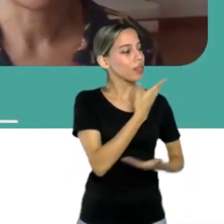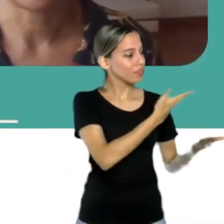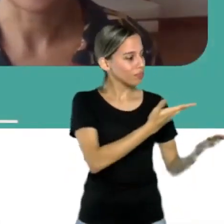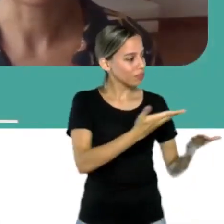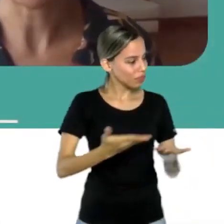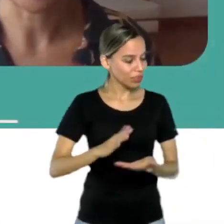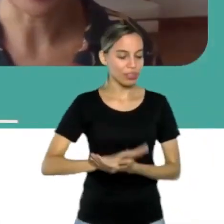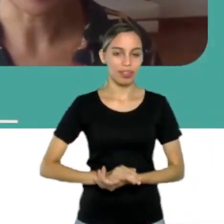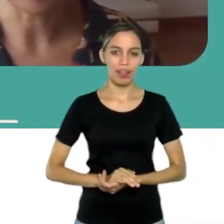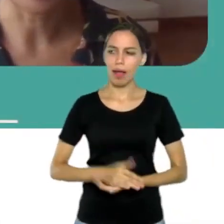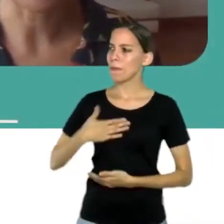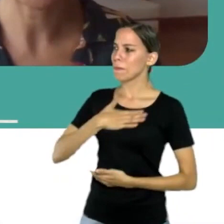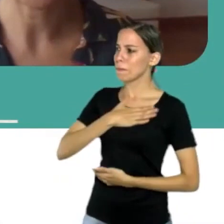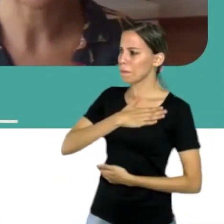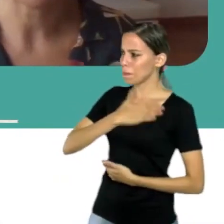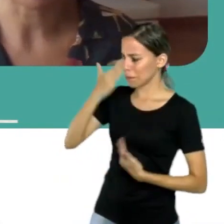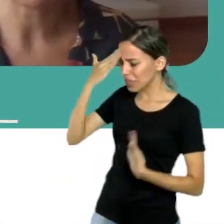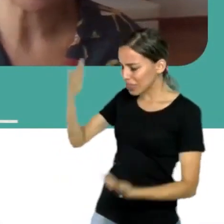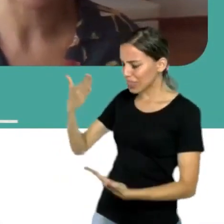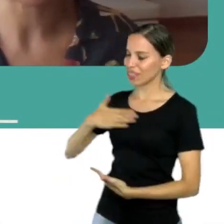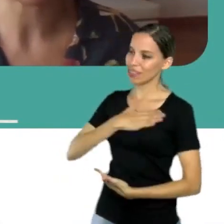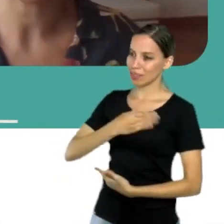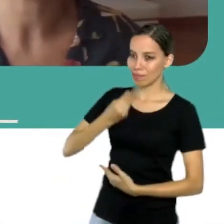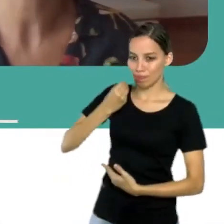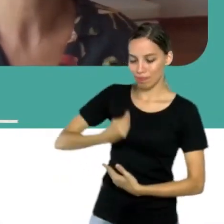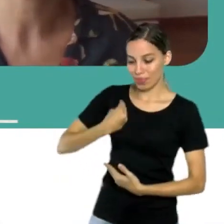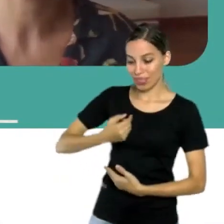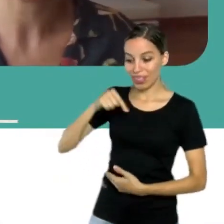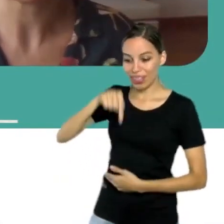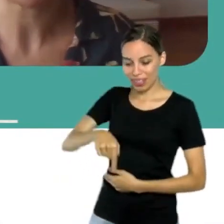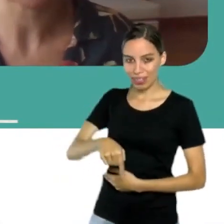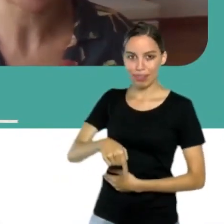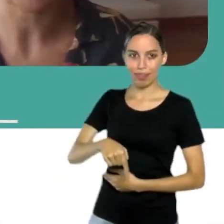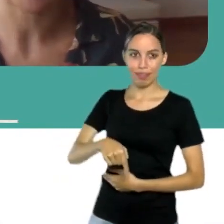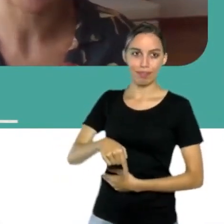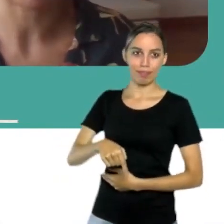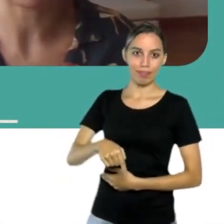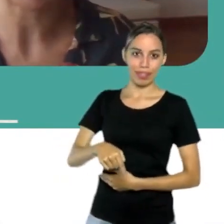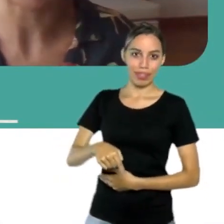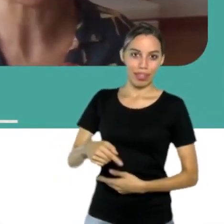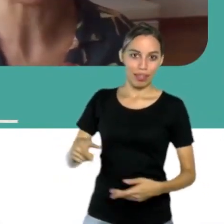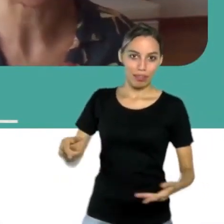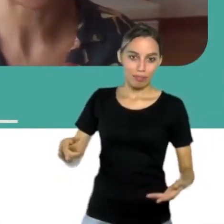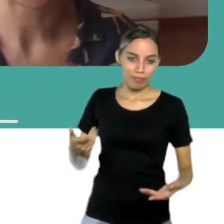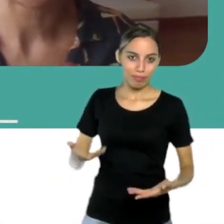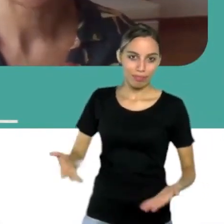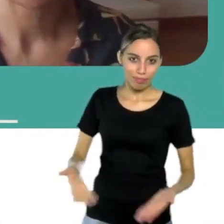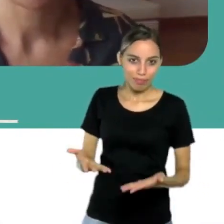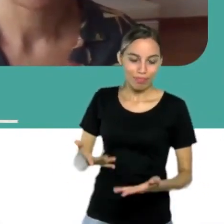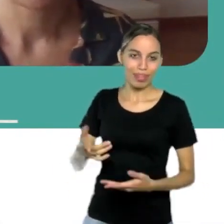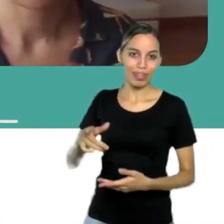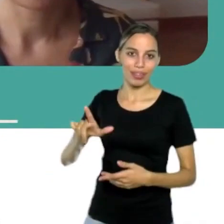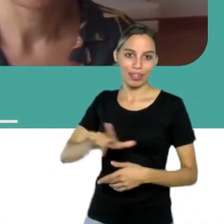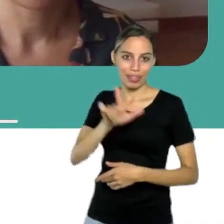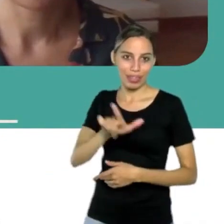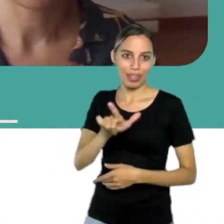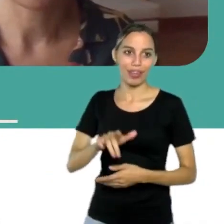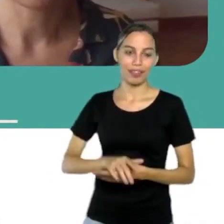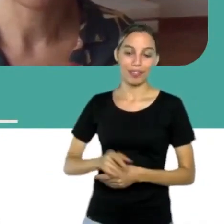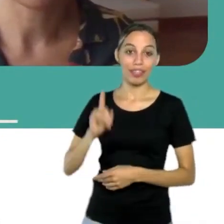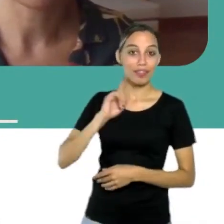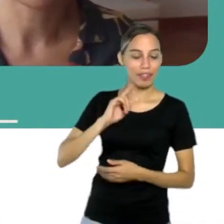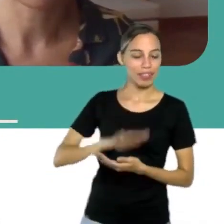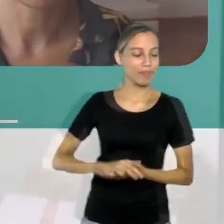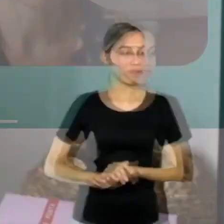prazer estar aqui nesse espaço que já é tão tradicional e tão importante para a literatura feita em Minas Gerais. Um prazer. A jornalista e